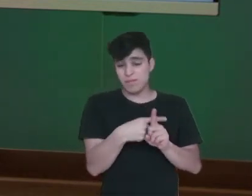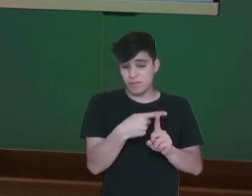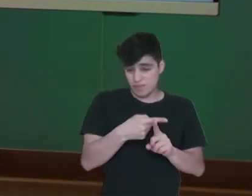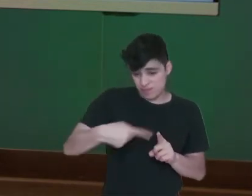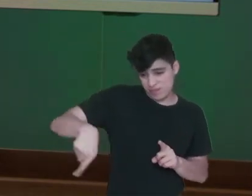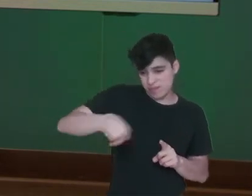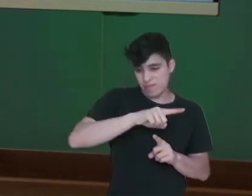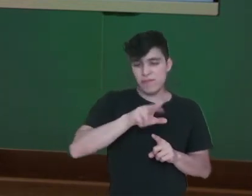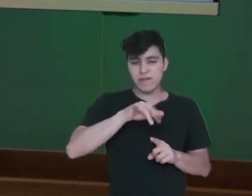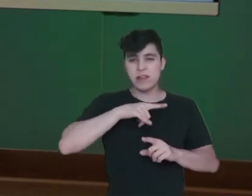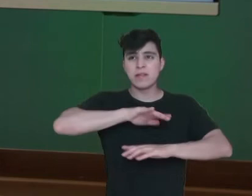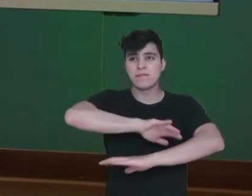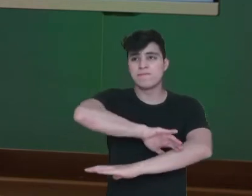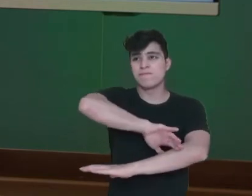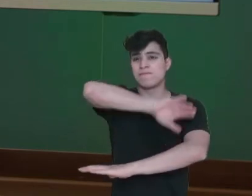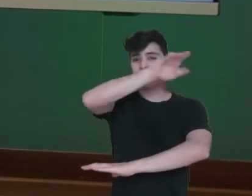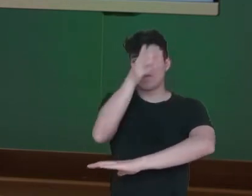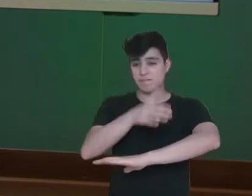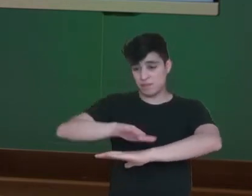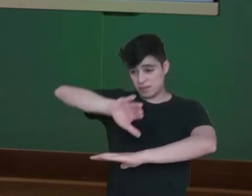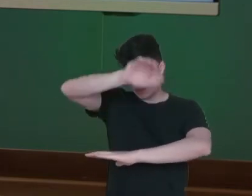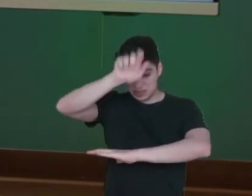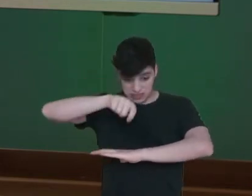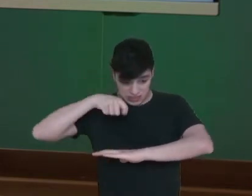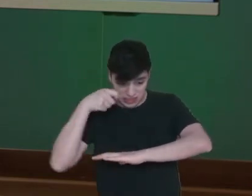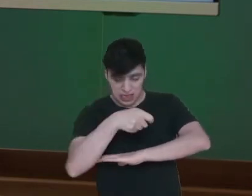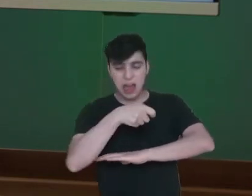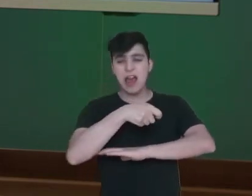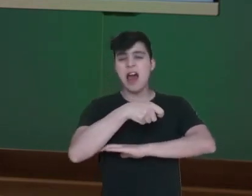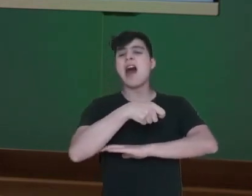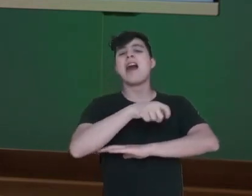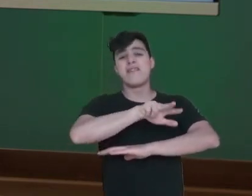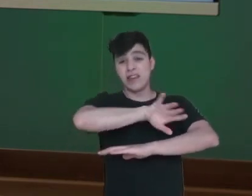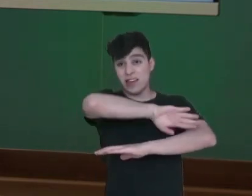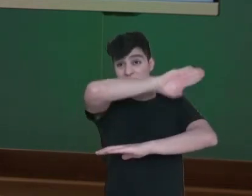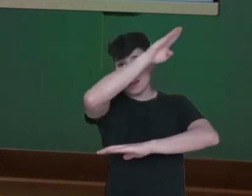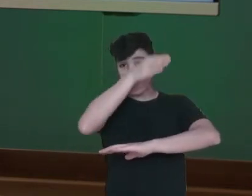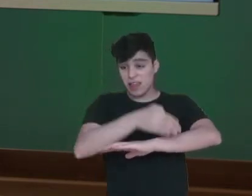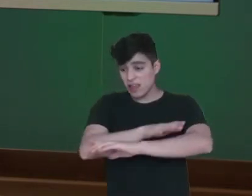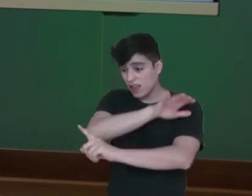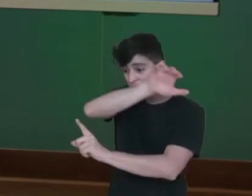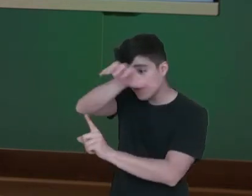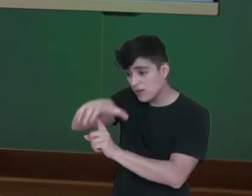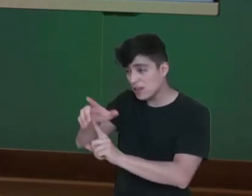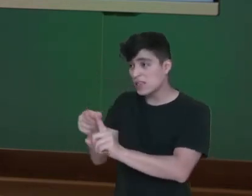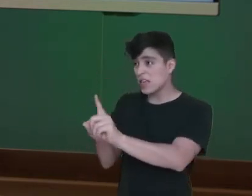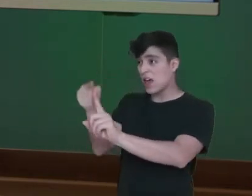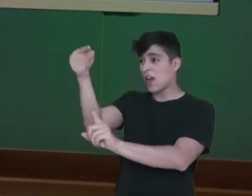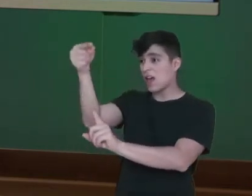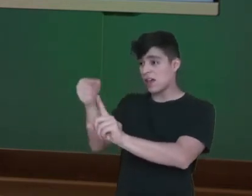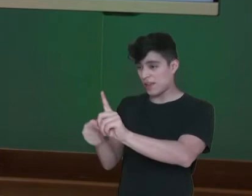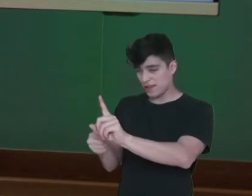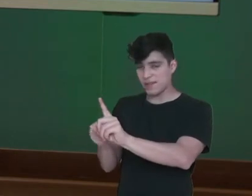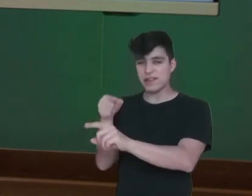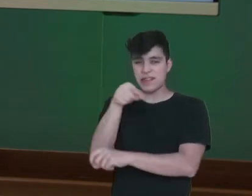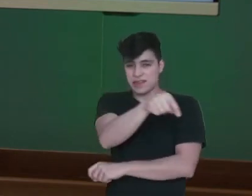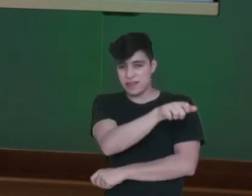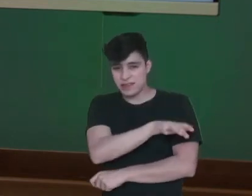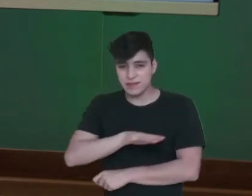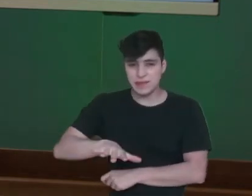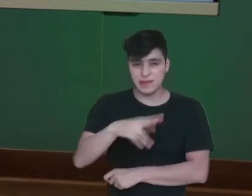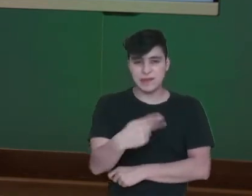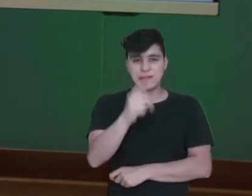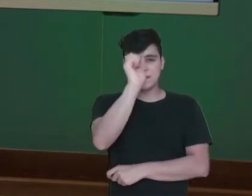da questão do relevo. Então, o relevo é um fator que vai influenciar nessas temperaturas mais baixas nessa região do